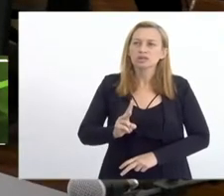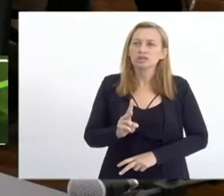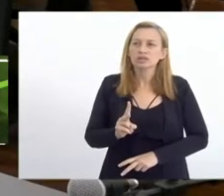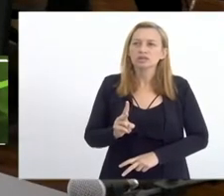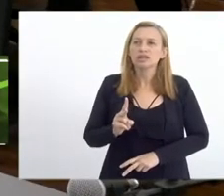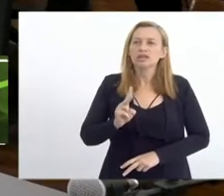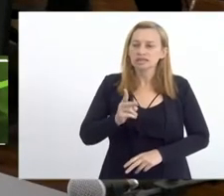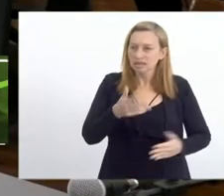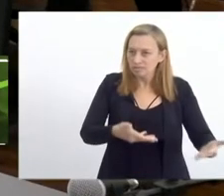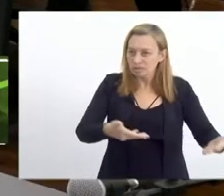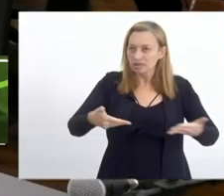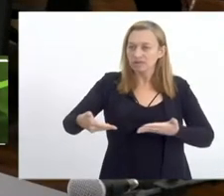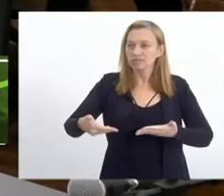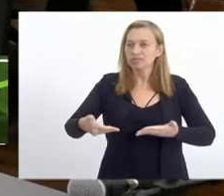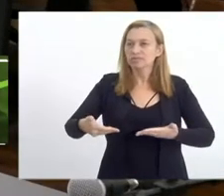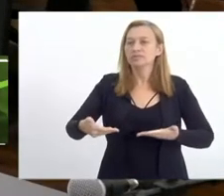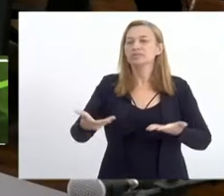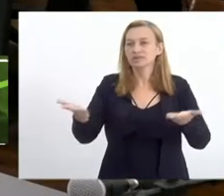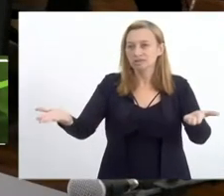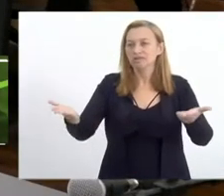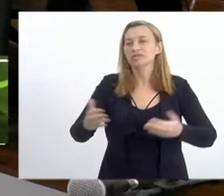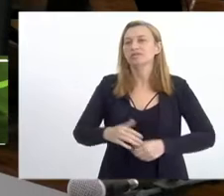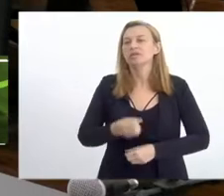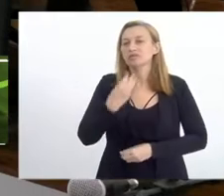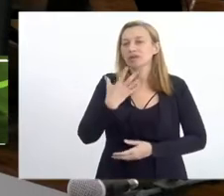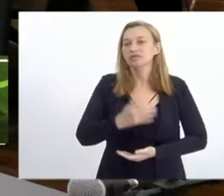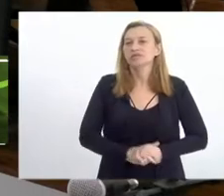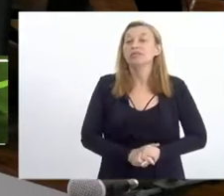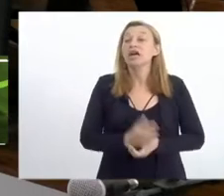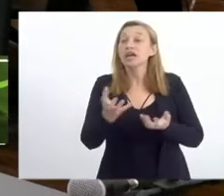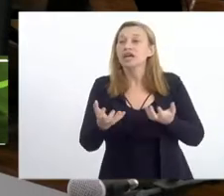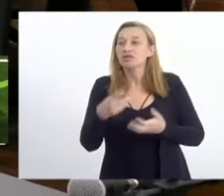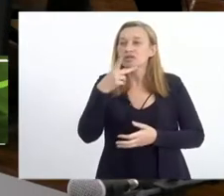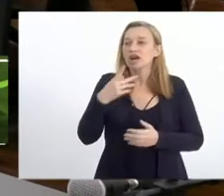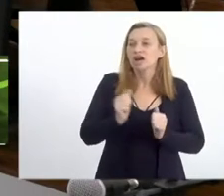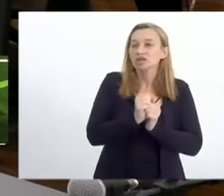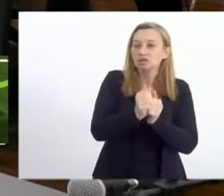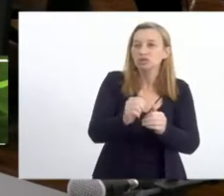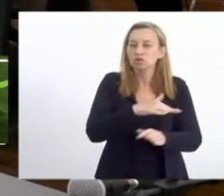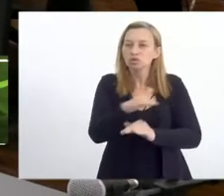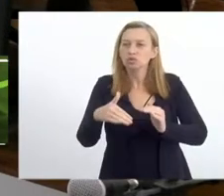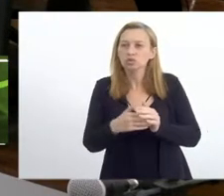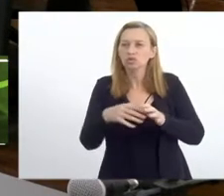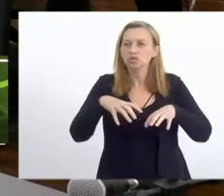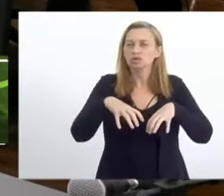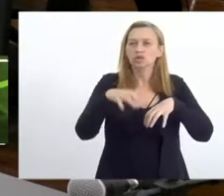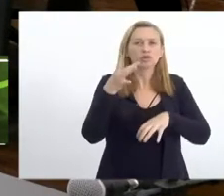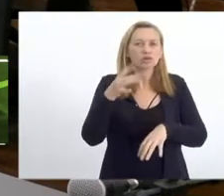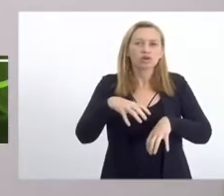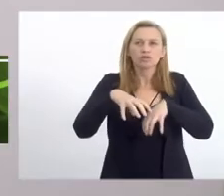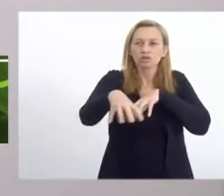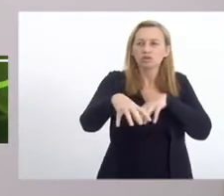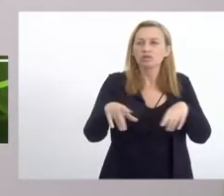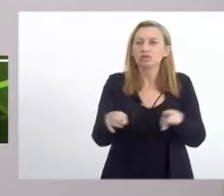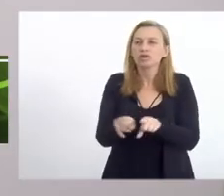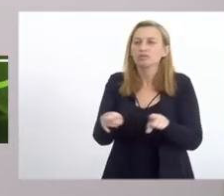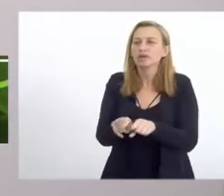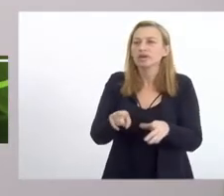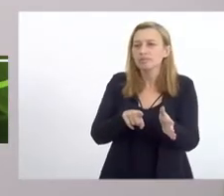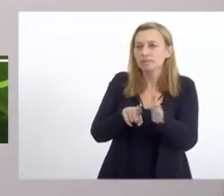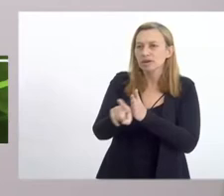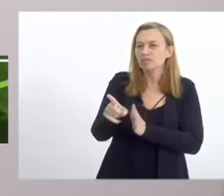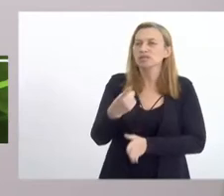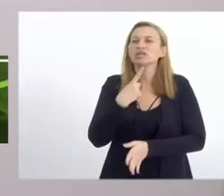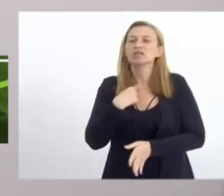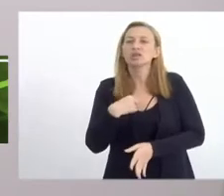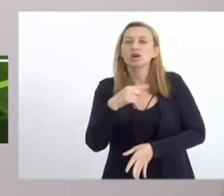lá. Ok. Queria dizer a todos que estão acompanhando através do virtual também, se desejam fazer alguma pergunta,